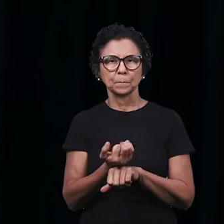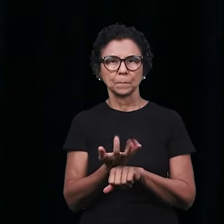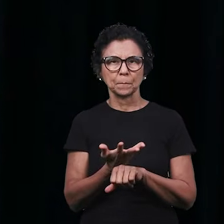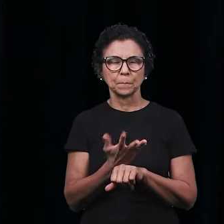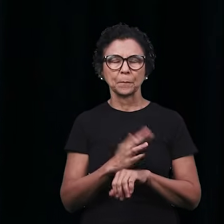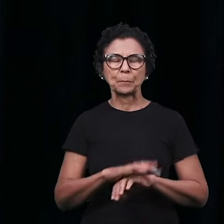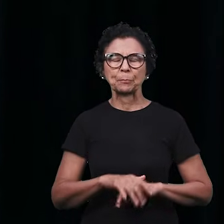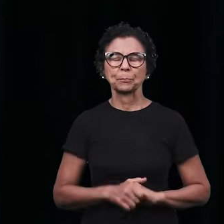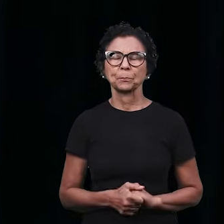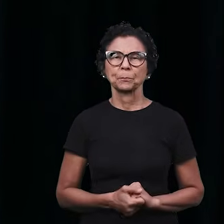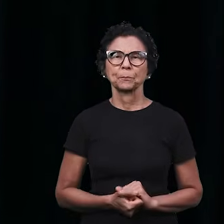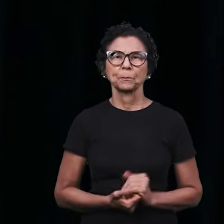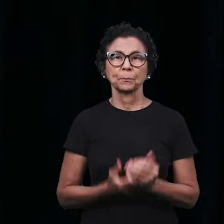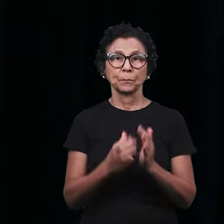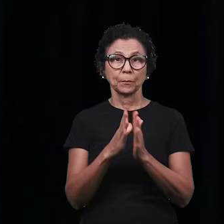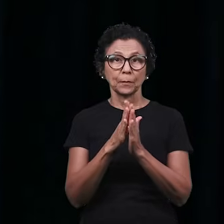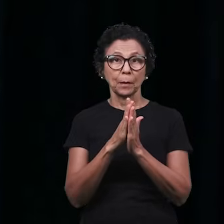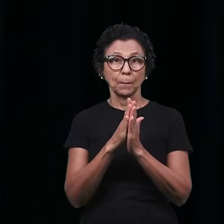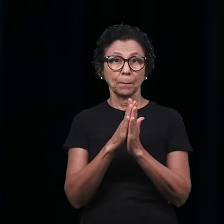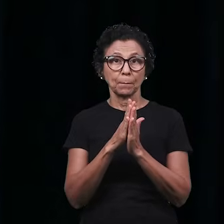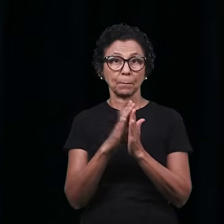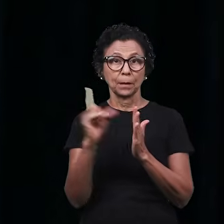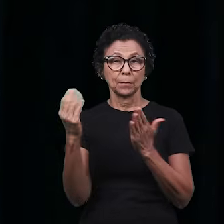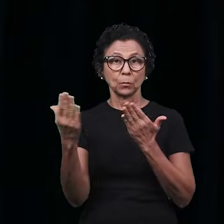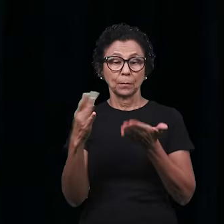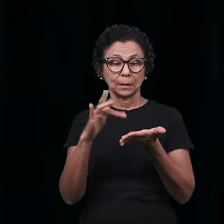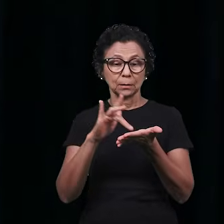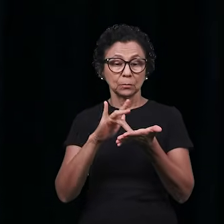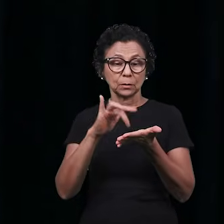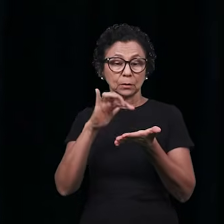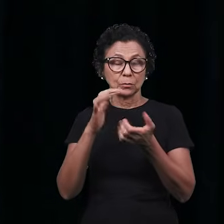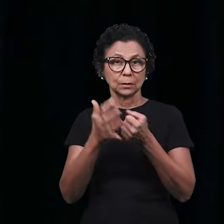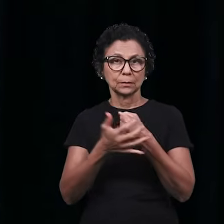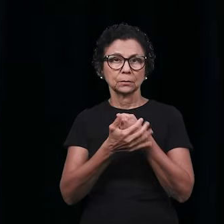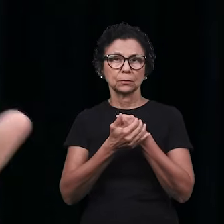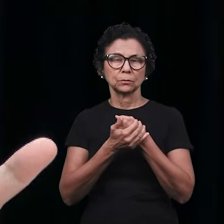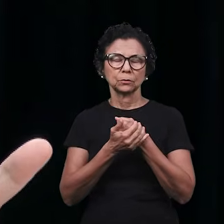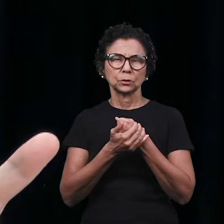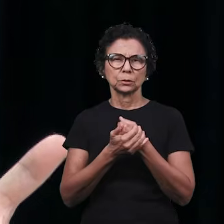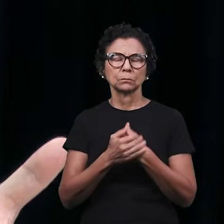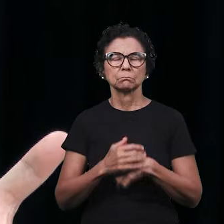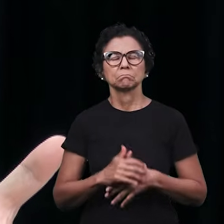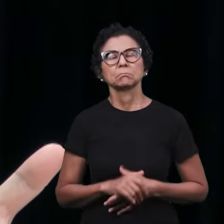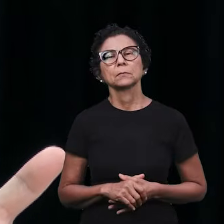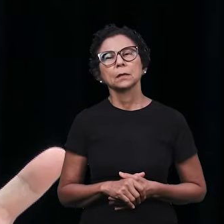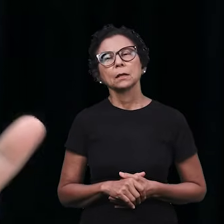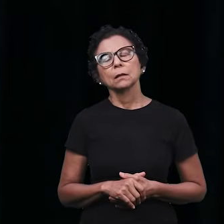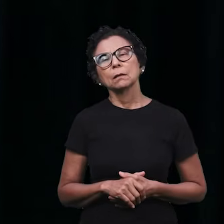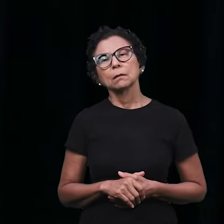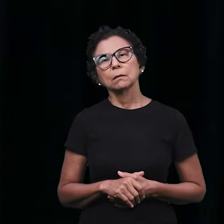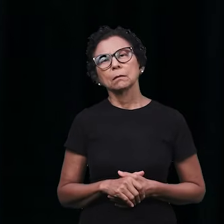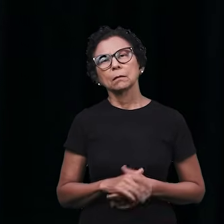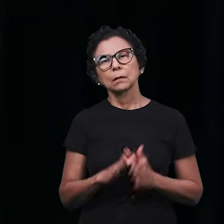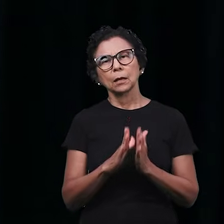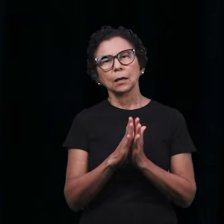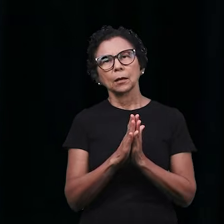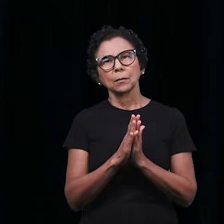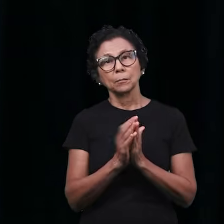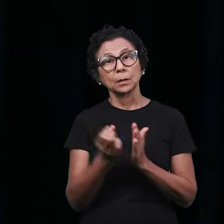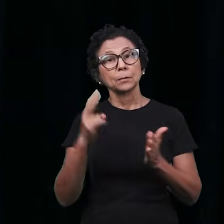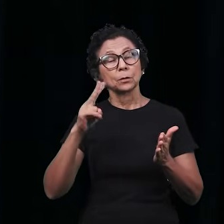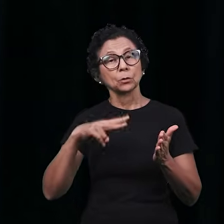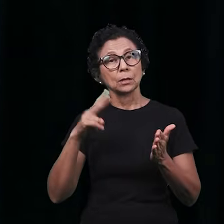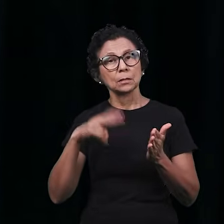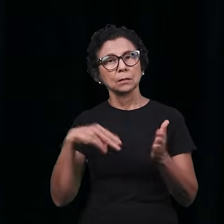A oportunidade que nós temos de examinar a palavra de Deus de uma forma panorâmica, podemos dizer assim, entendendo